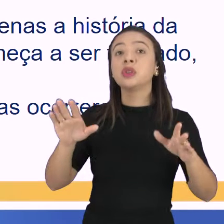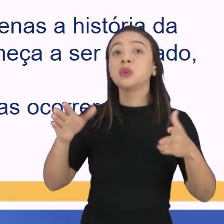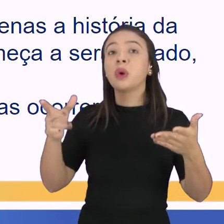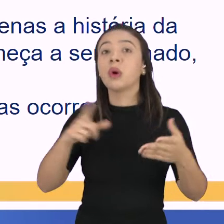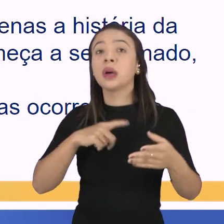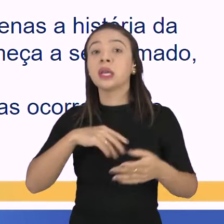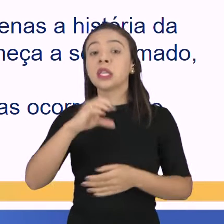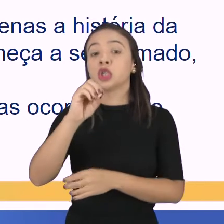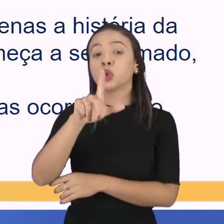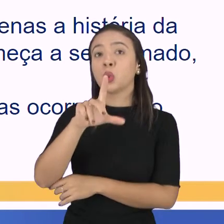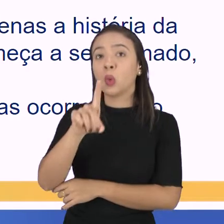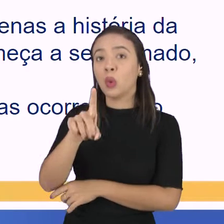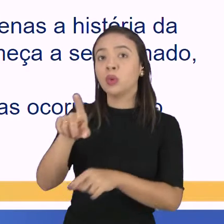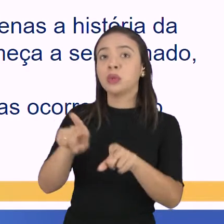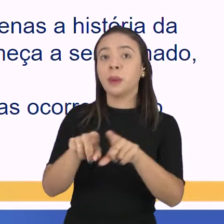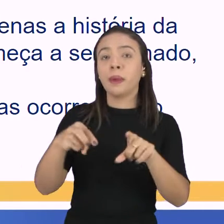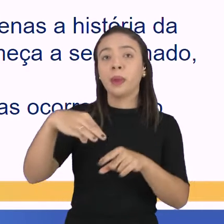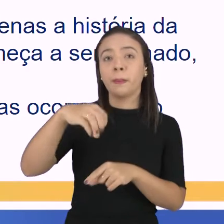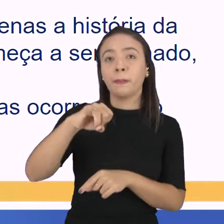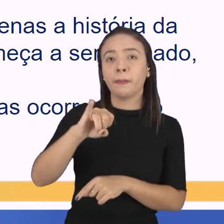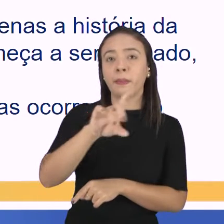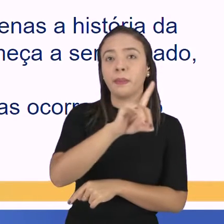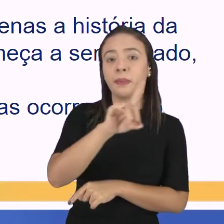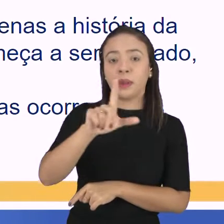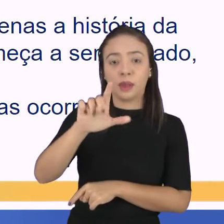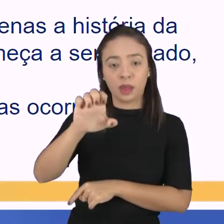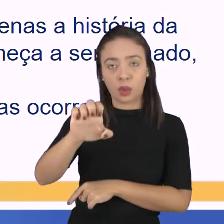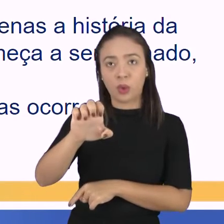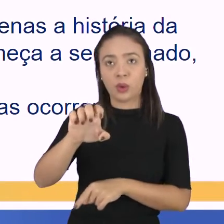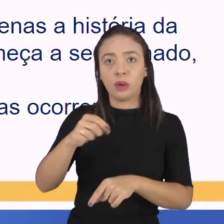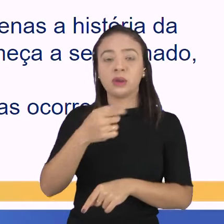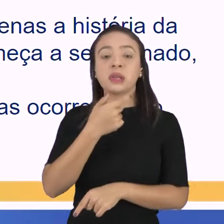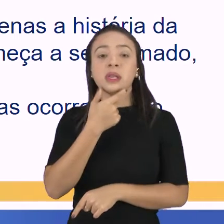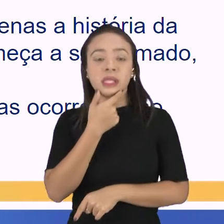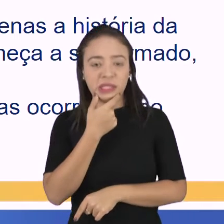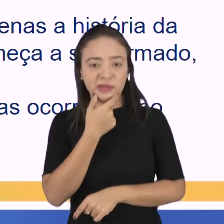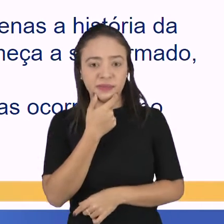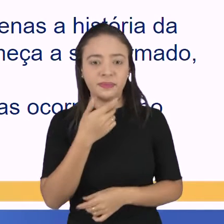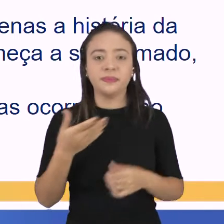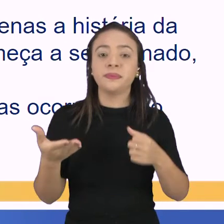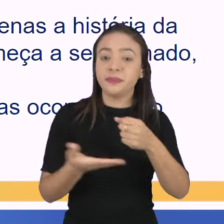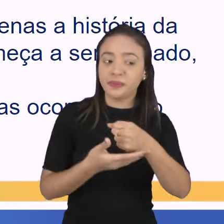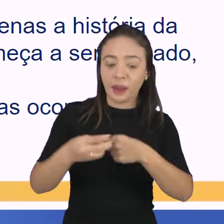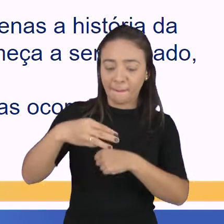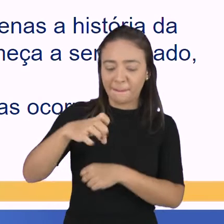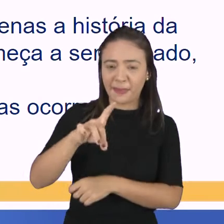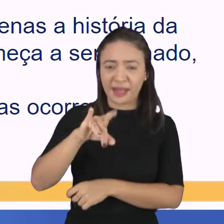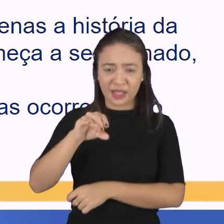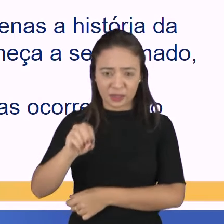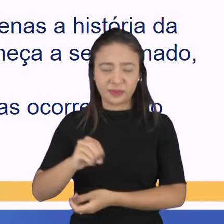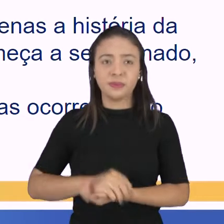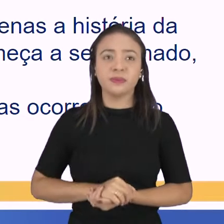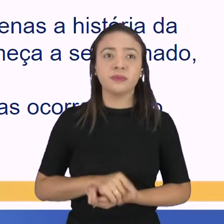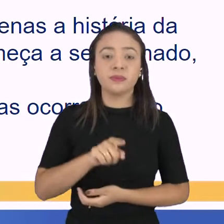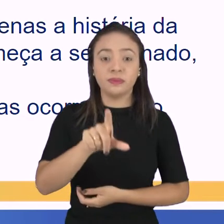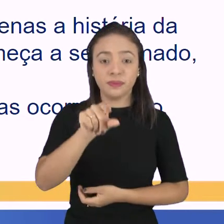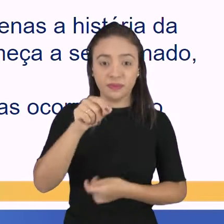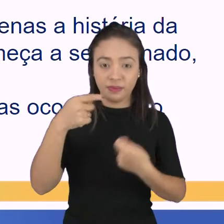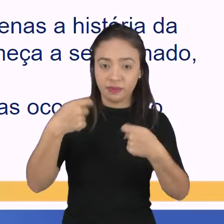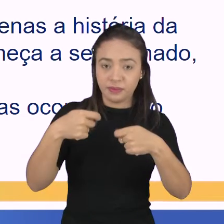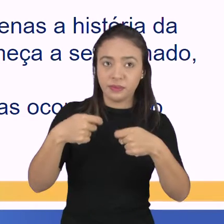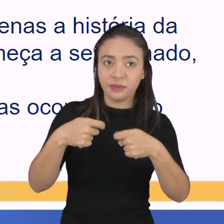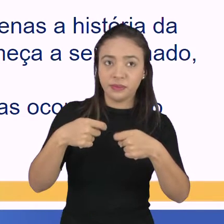o Old e o Middle English, o inglês antigo e o inglês médio? Então, nós temos algumas sentenças, você tem que escolher qual dessas